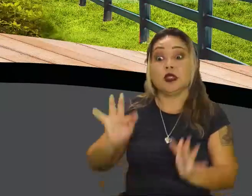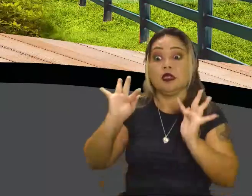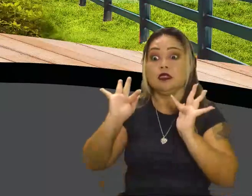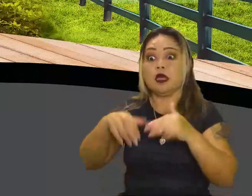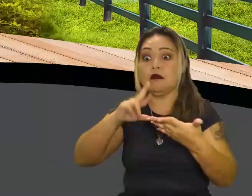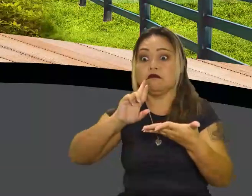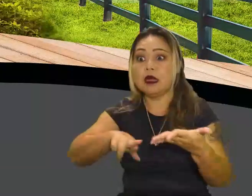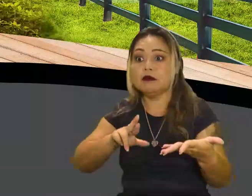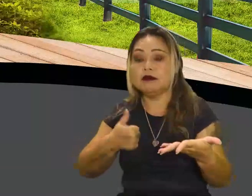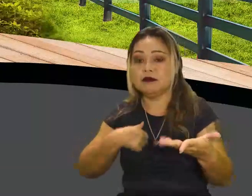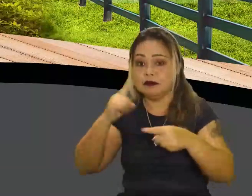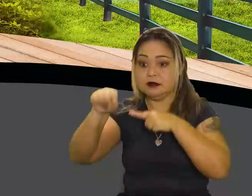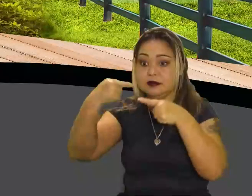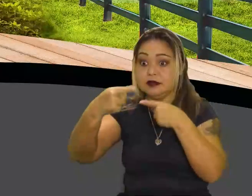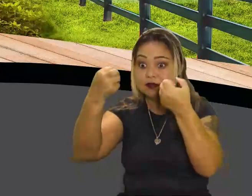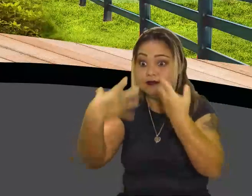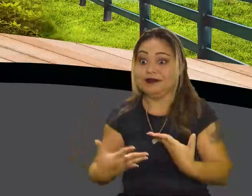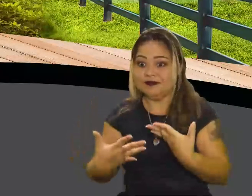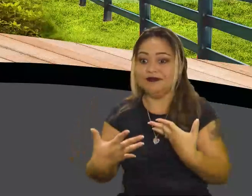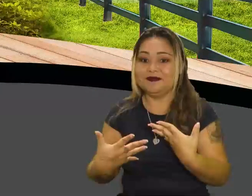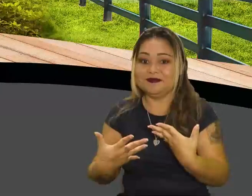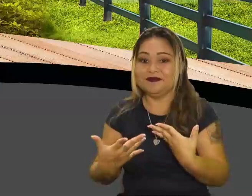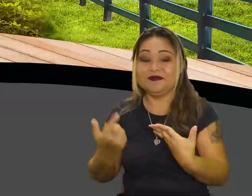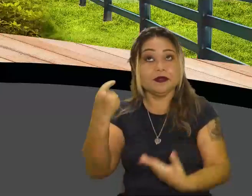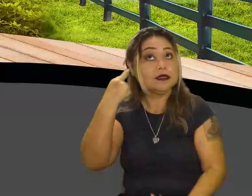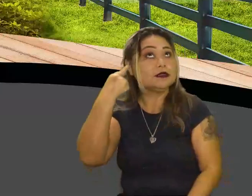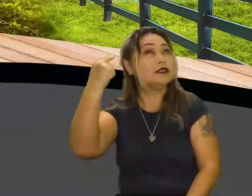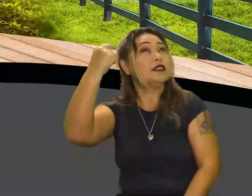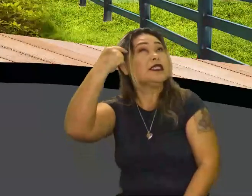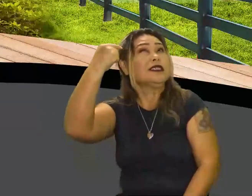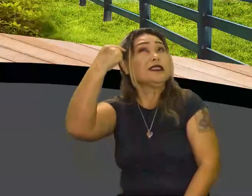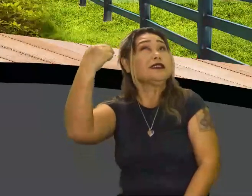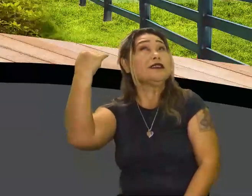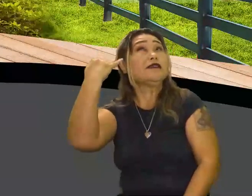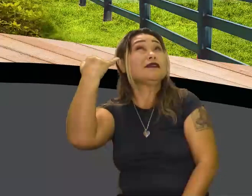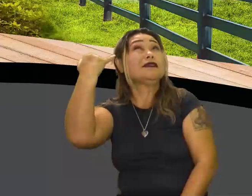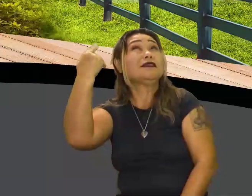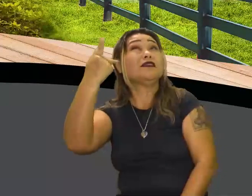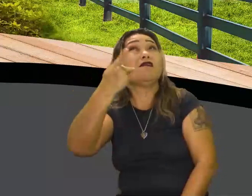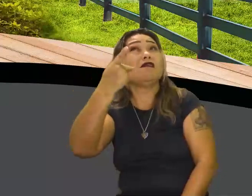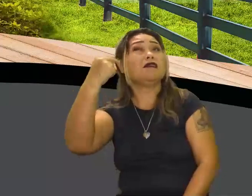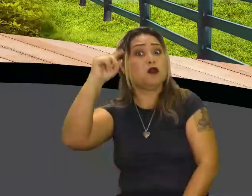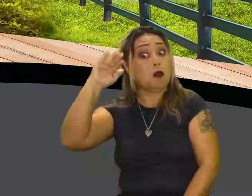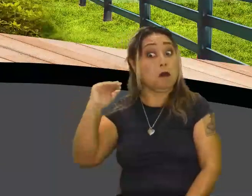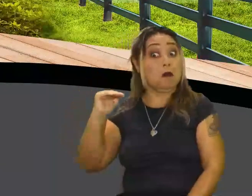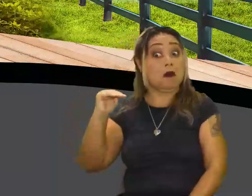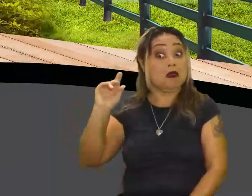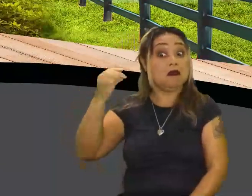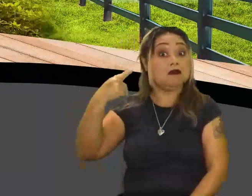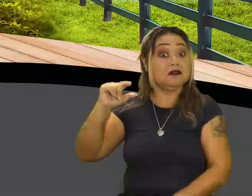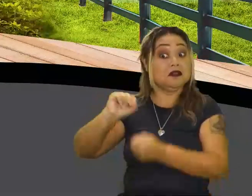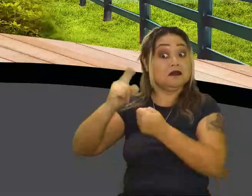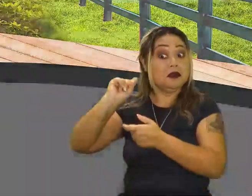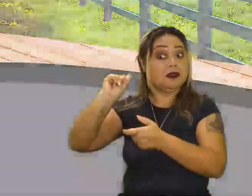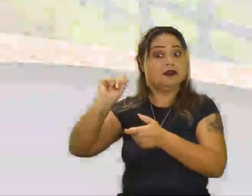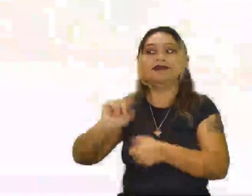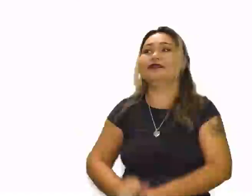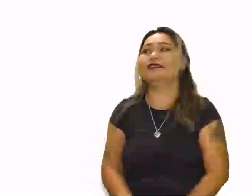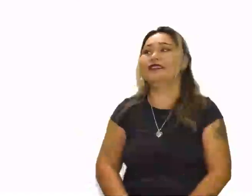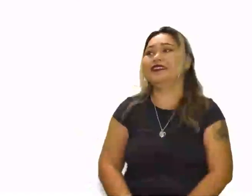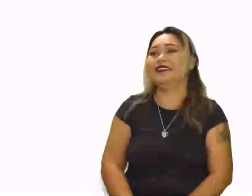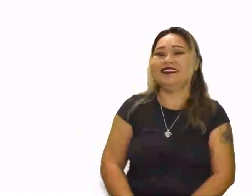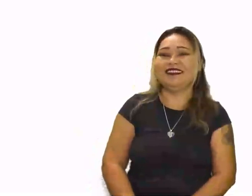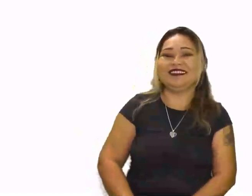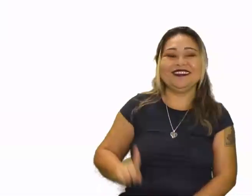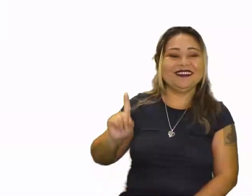a resposta, depois tu explica. Ela fica dentro da minha cabeça. E a bichinha não é pequenininha, não. Dá uma olhada lá na tela, vamos